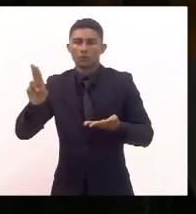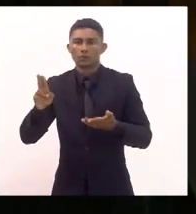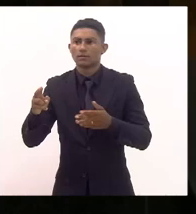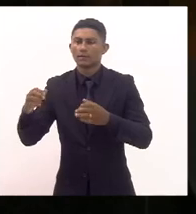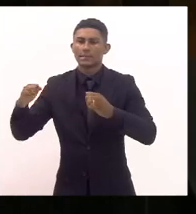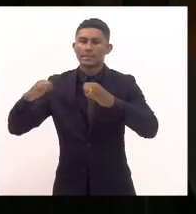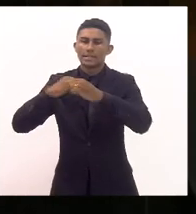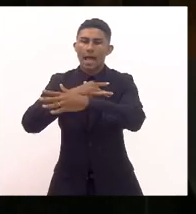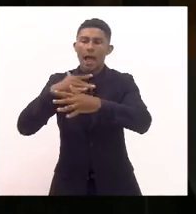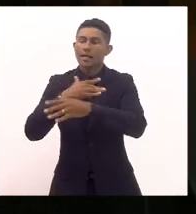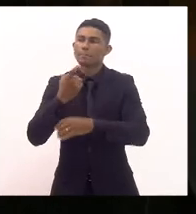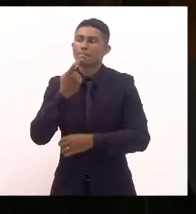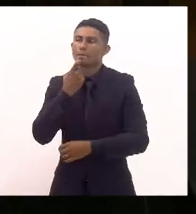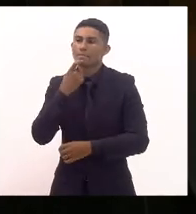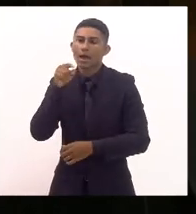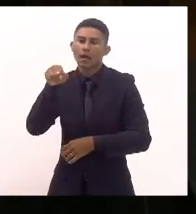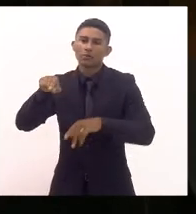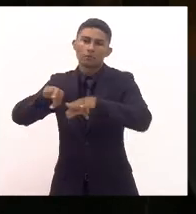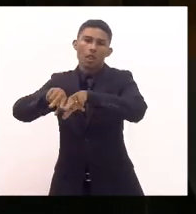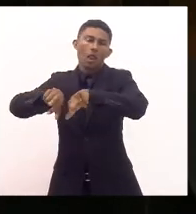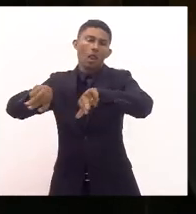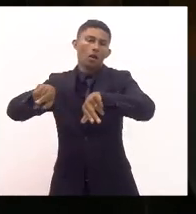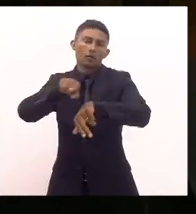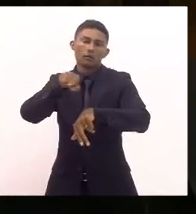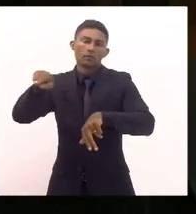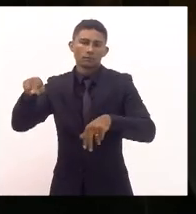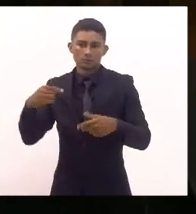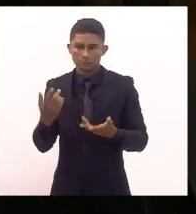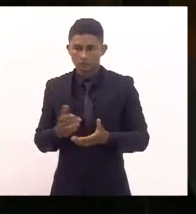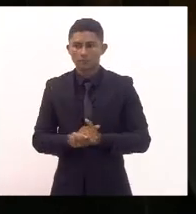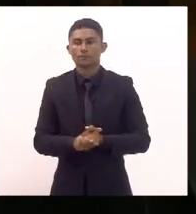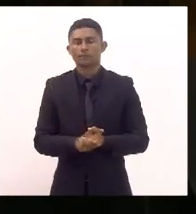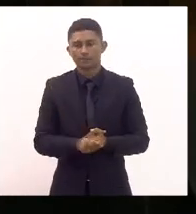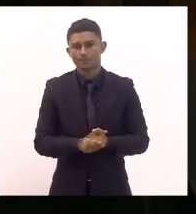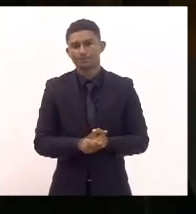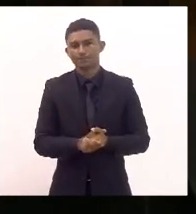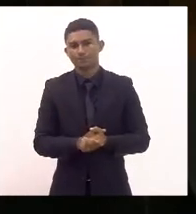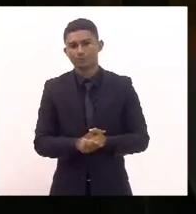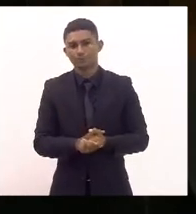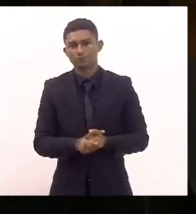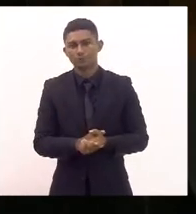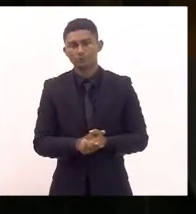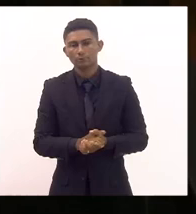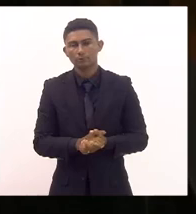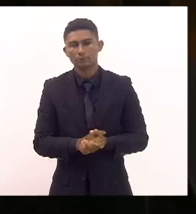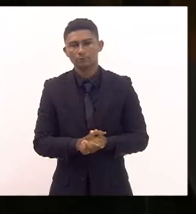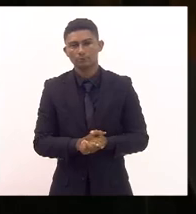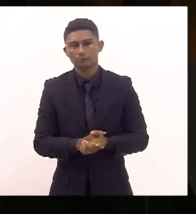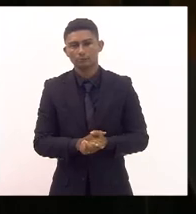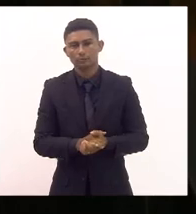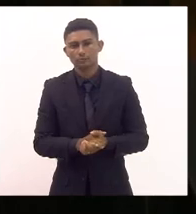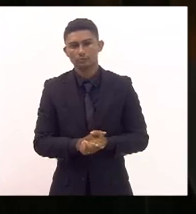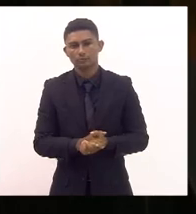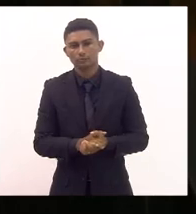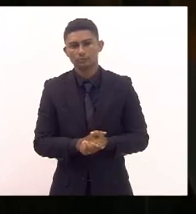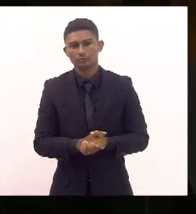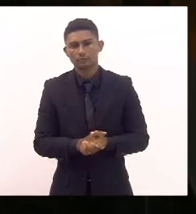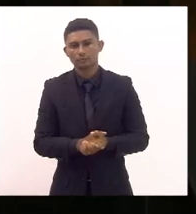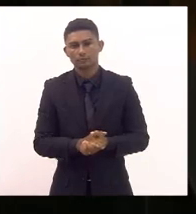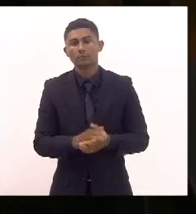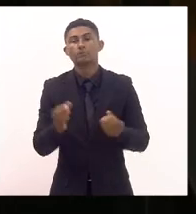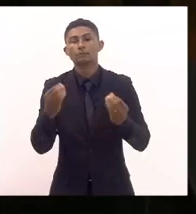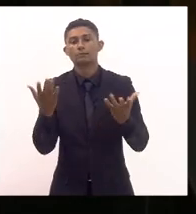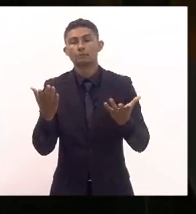Paraíba do Sul de Mendes de Vassouras entre outros que vão e para